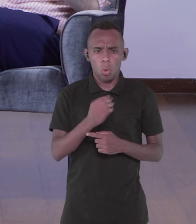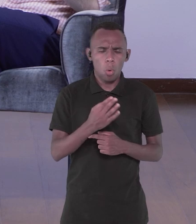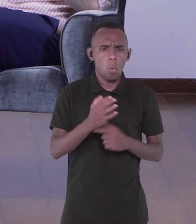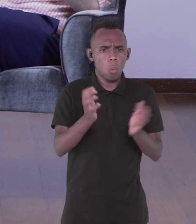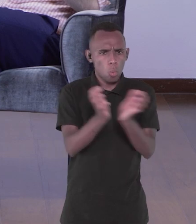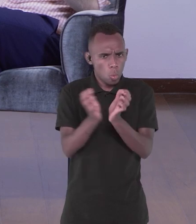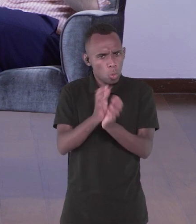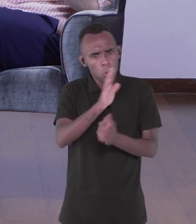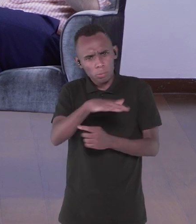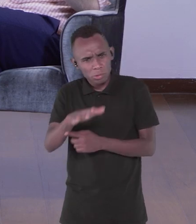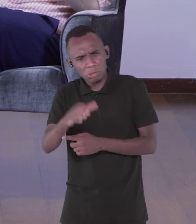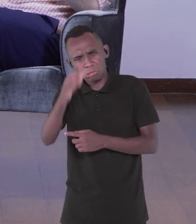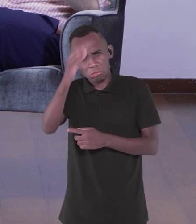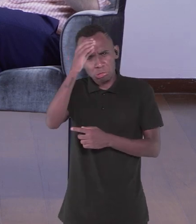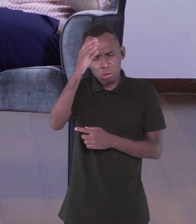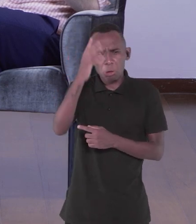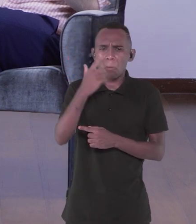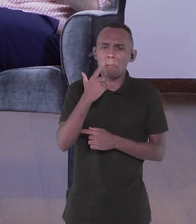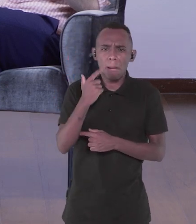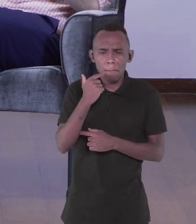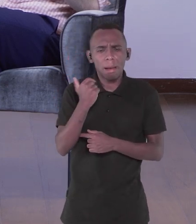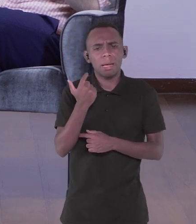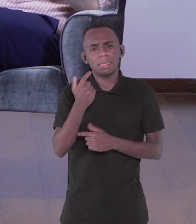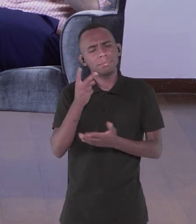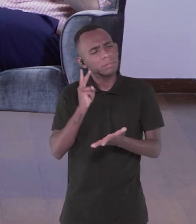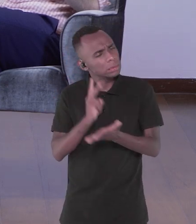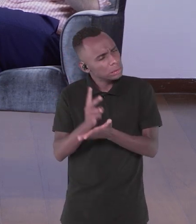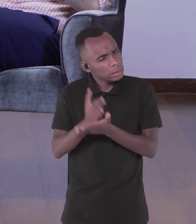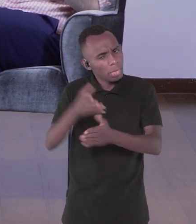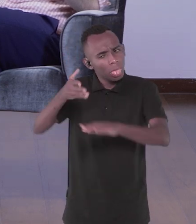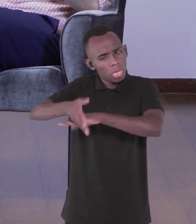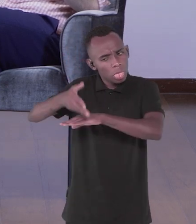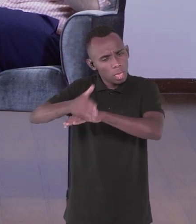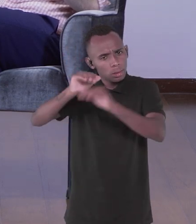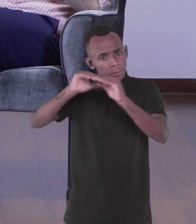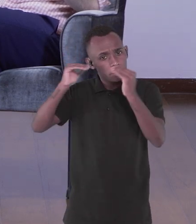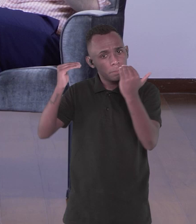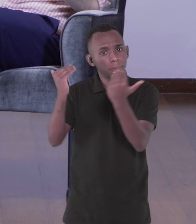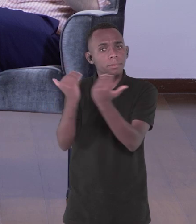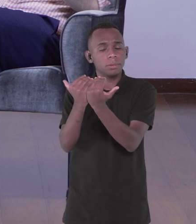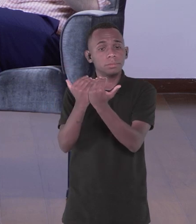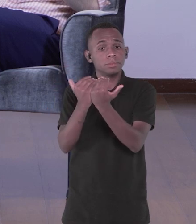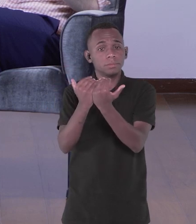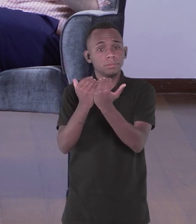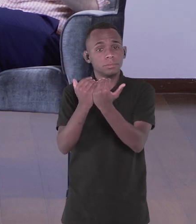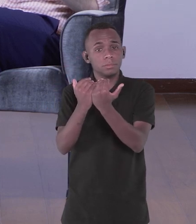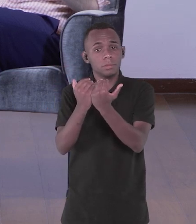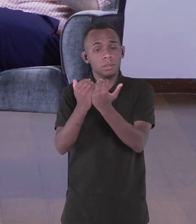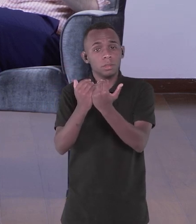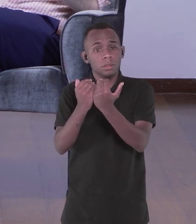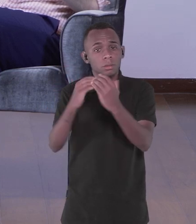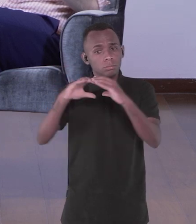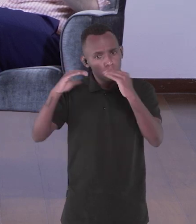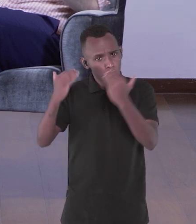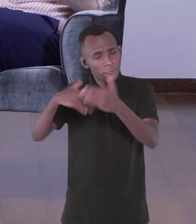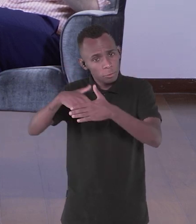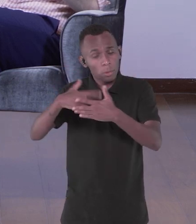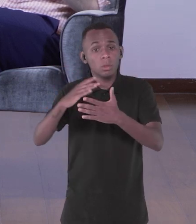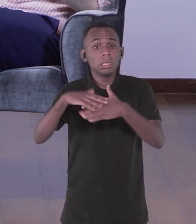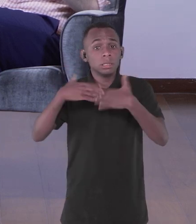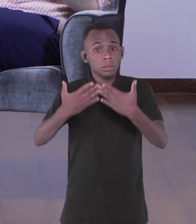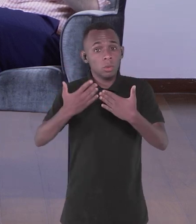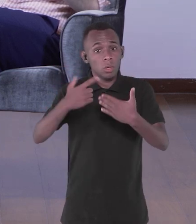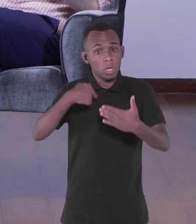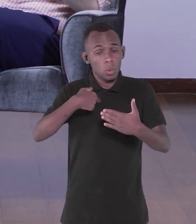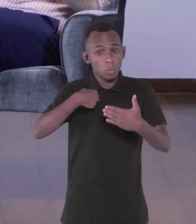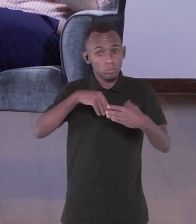molecada, com o tio, com o pai, etc. E quando eu vou para a Suíça para trabalhar,